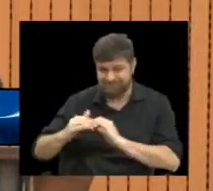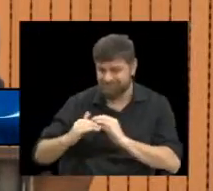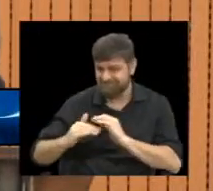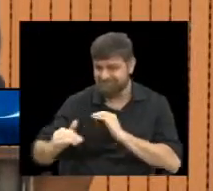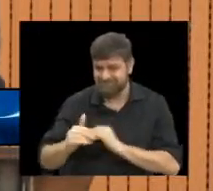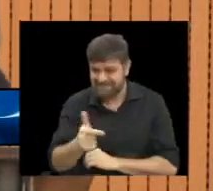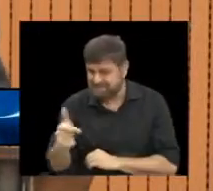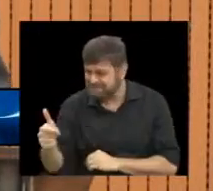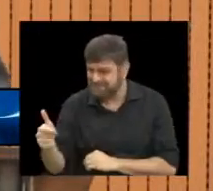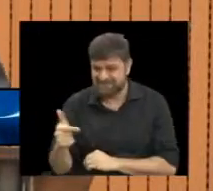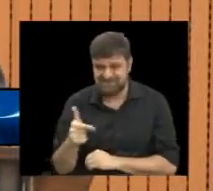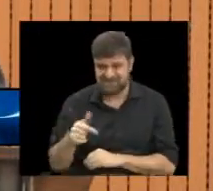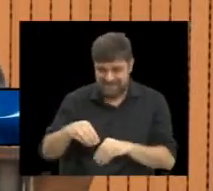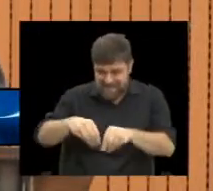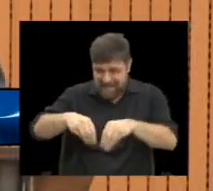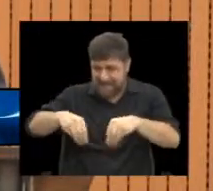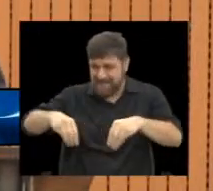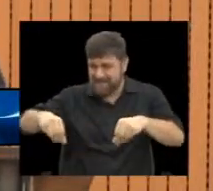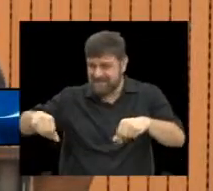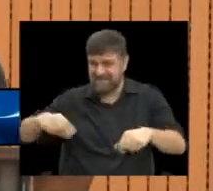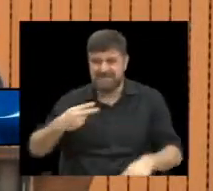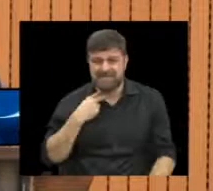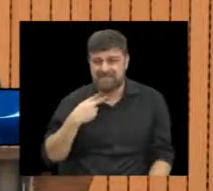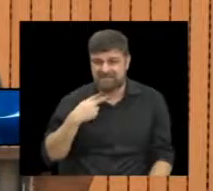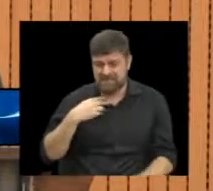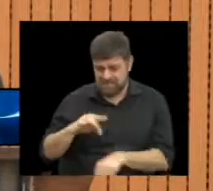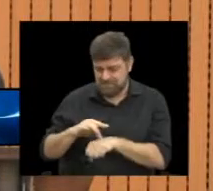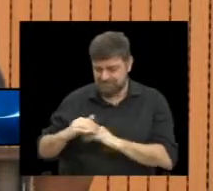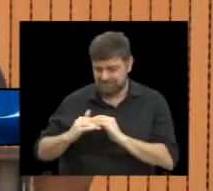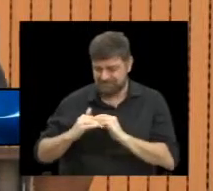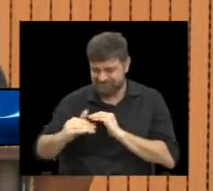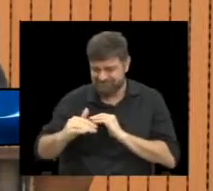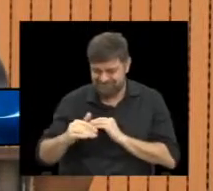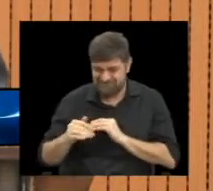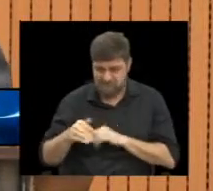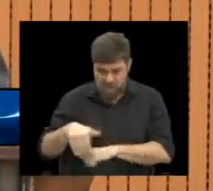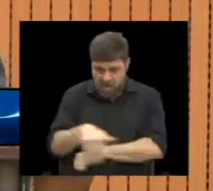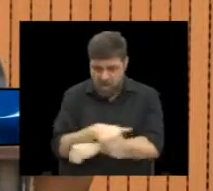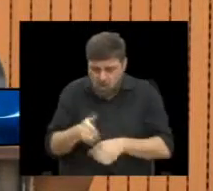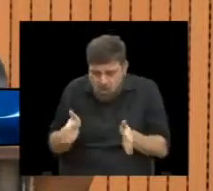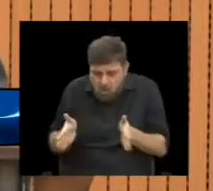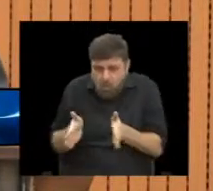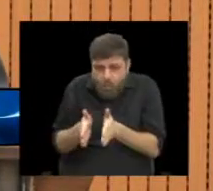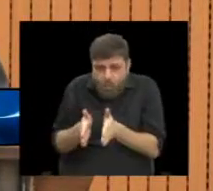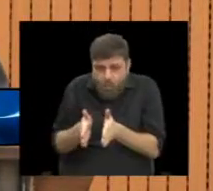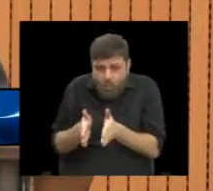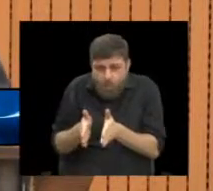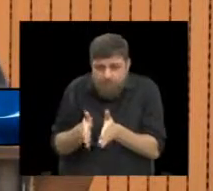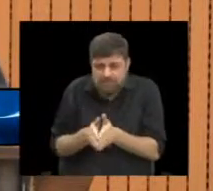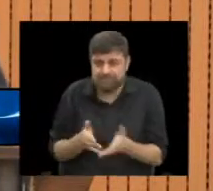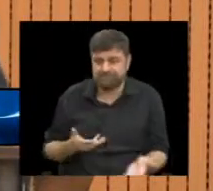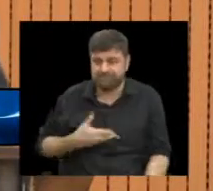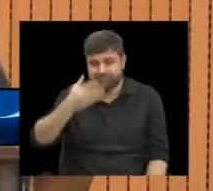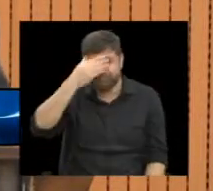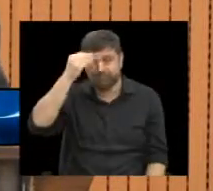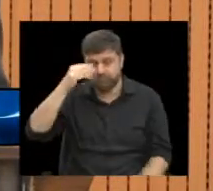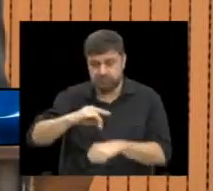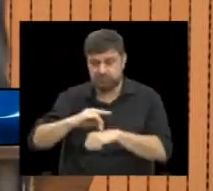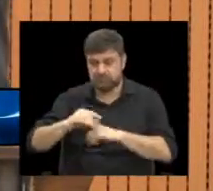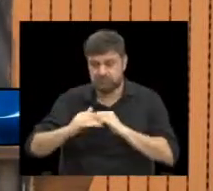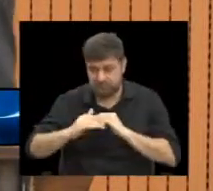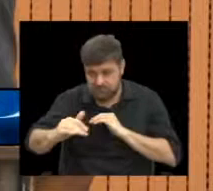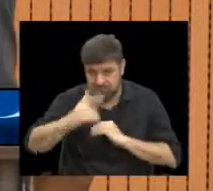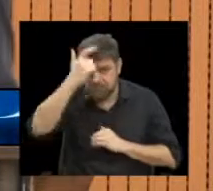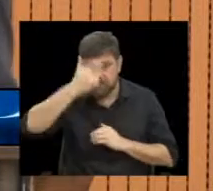muito estreitas, não tem, quando for feito o loteamento, não pensaram na pavimentação. E esse vereador que